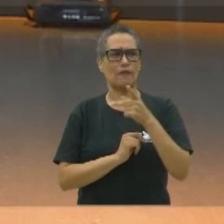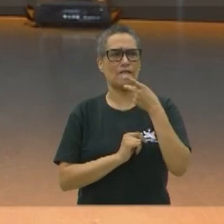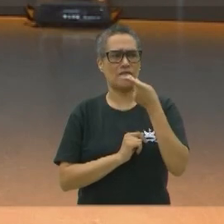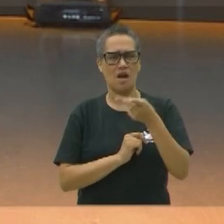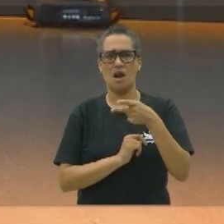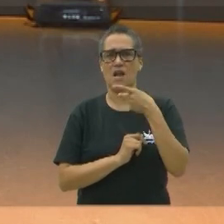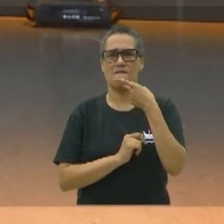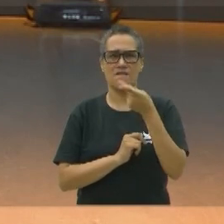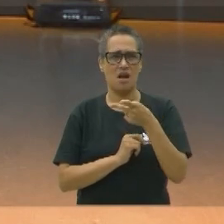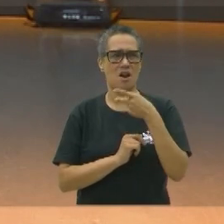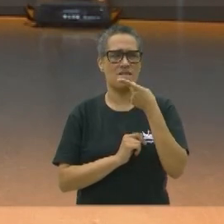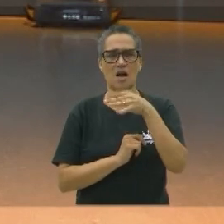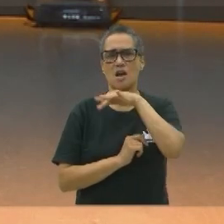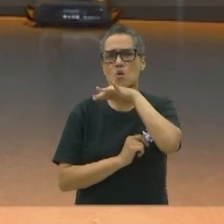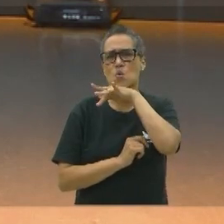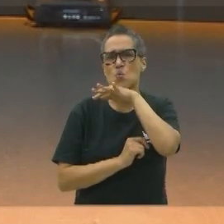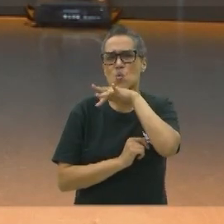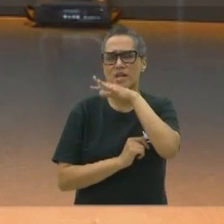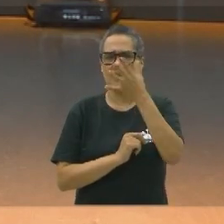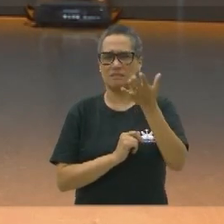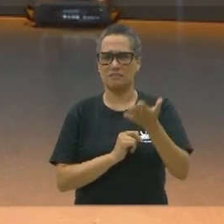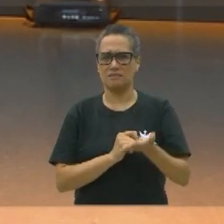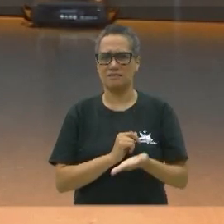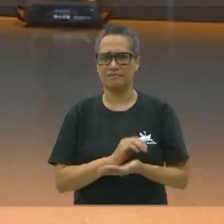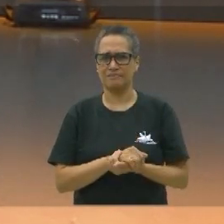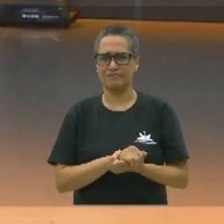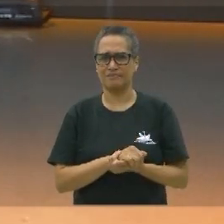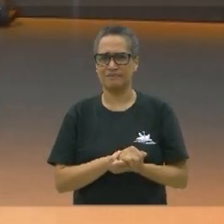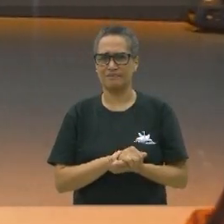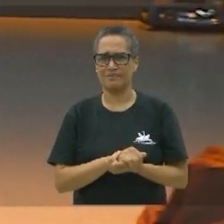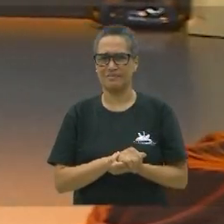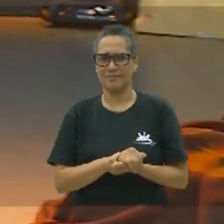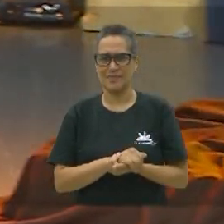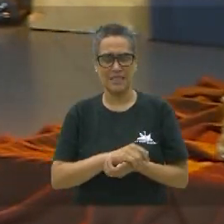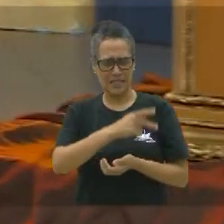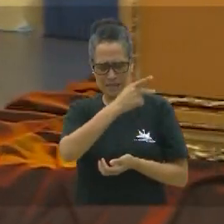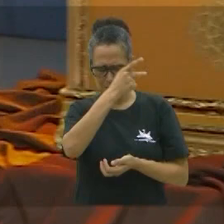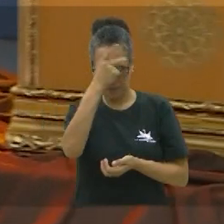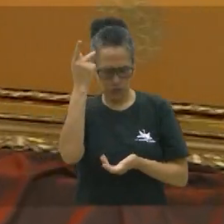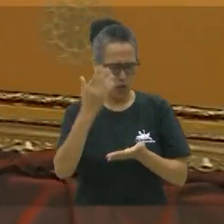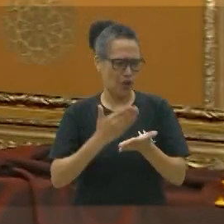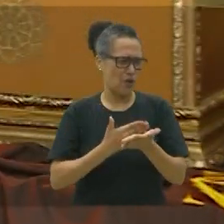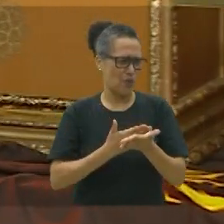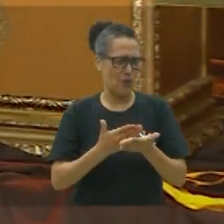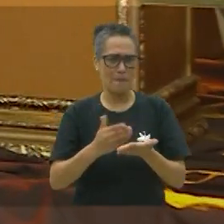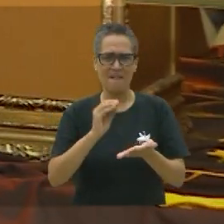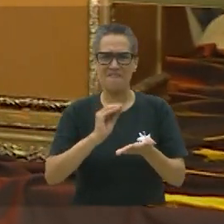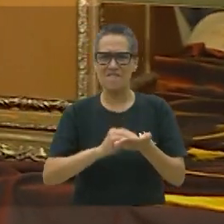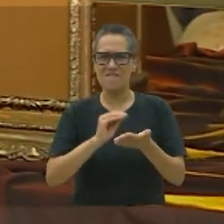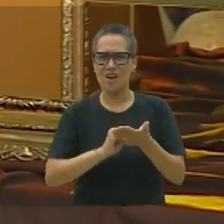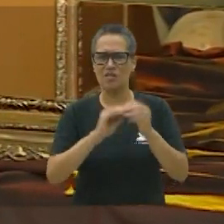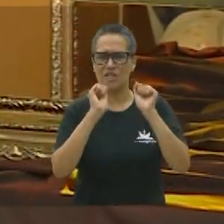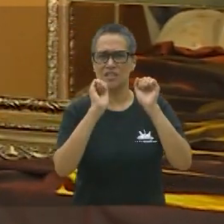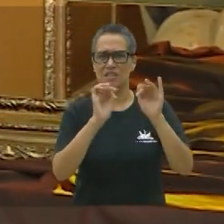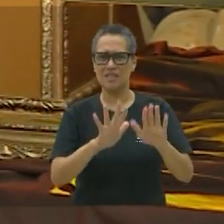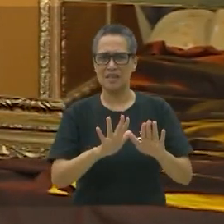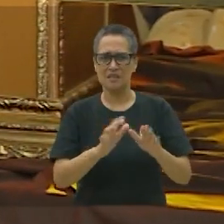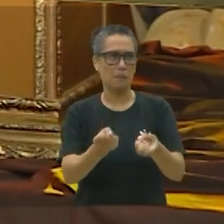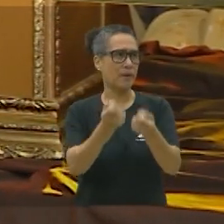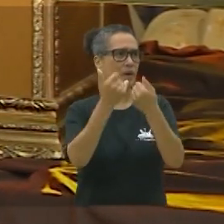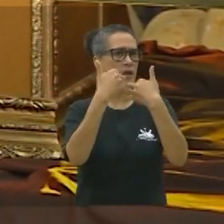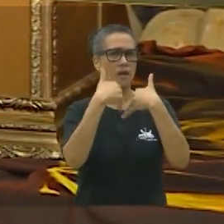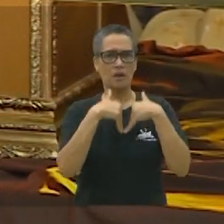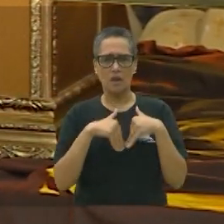falar desgraça. A pessoa desaba uma desgraceira em cima da gente.